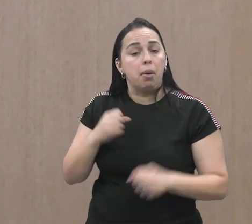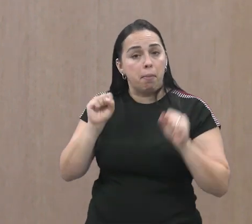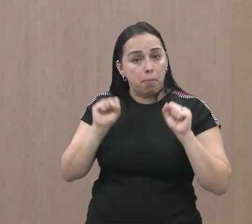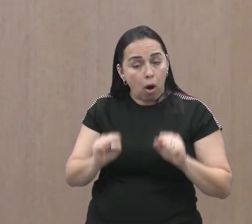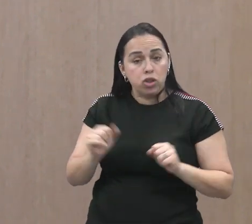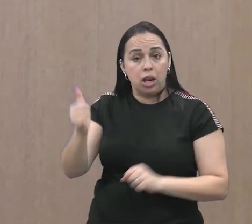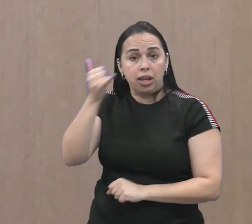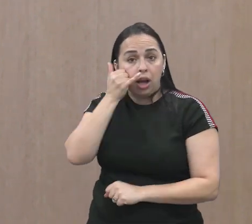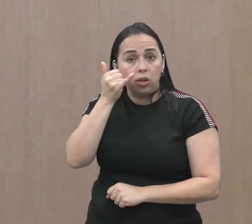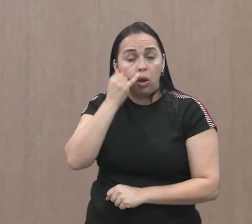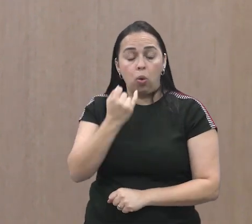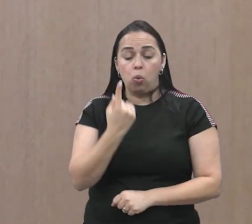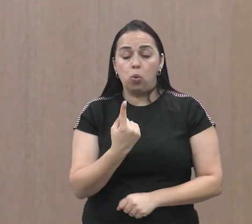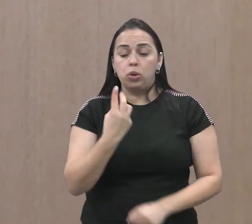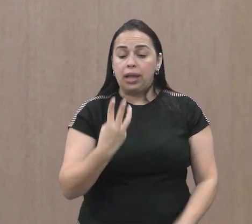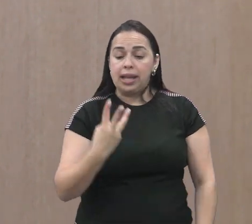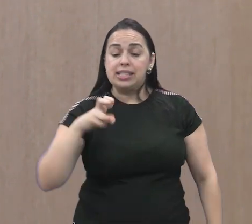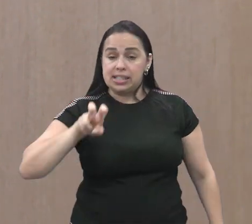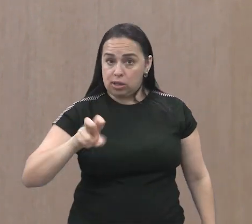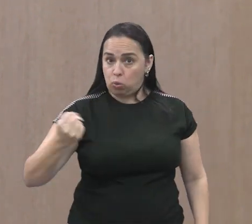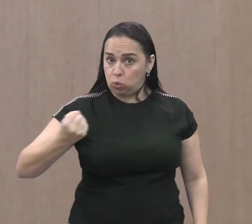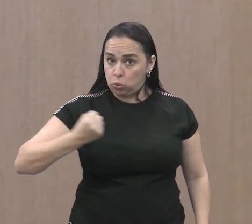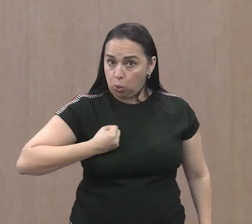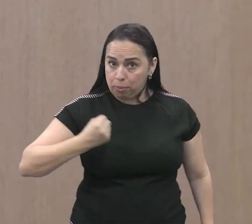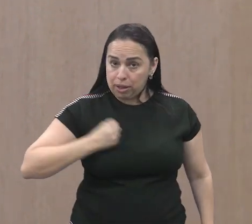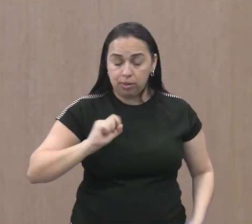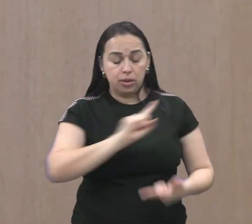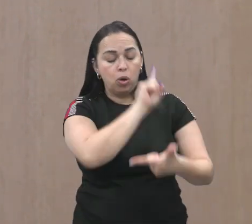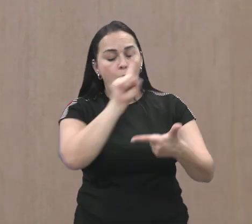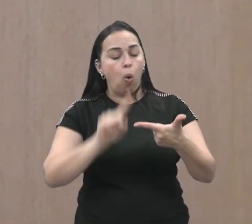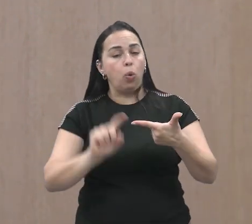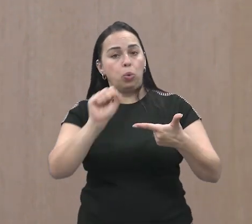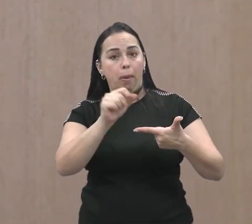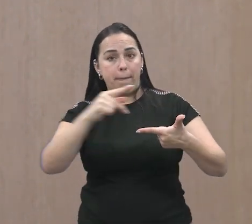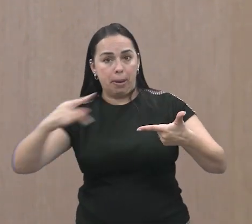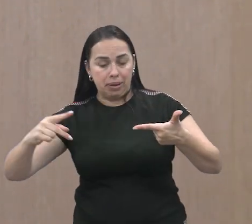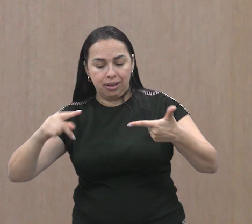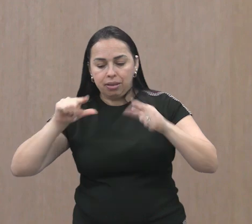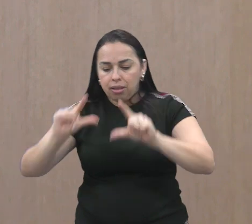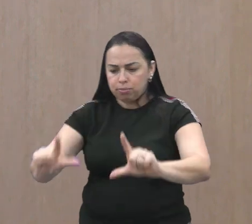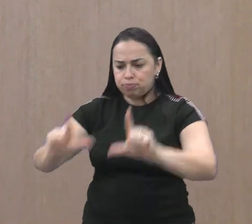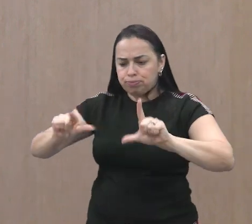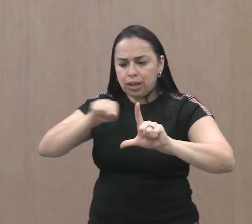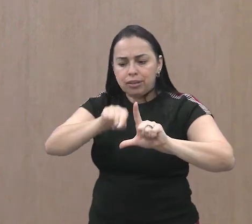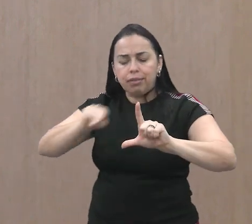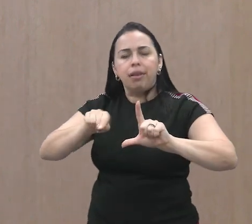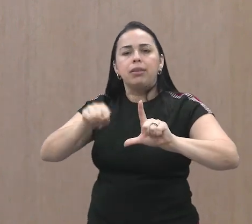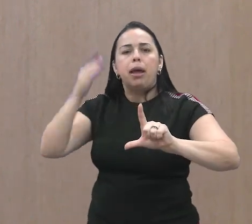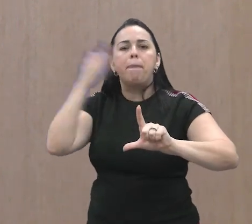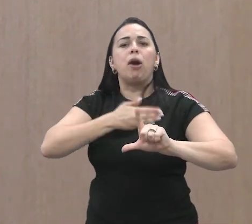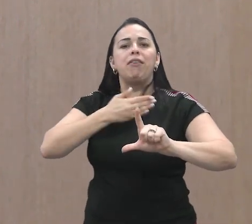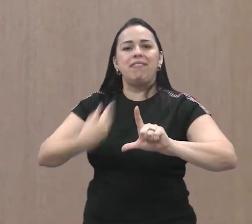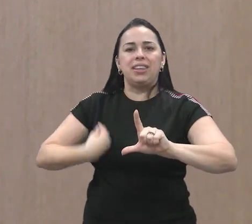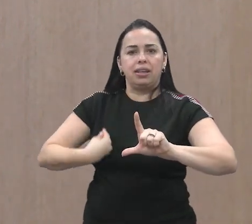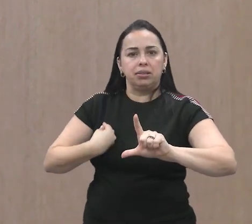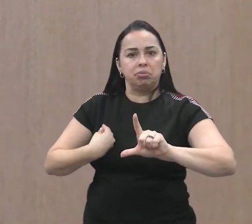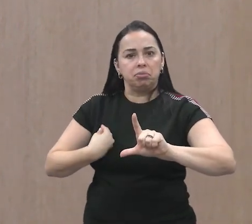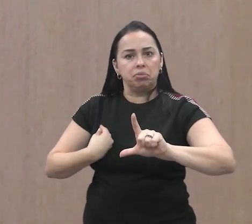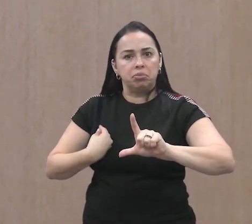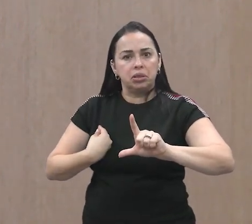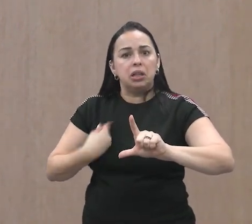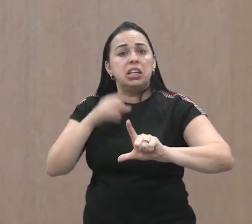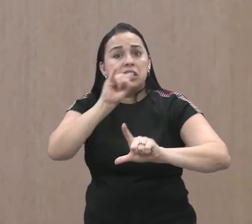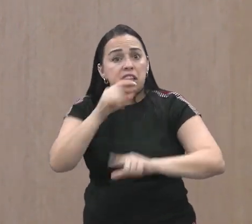automática? Você pode ligar no 135, você pode verificar no próprio aplicativo, tem um íconezinho escrito prova de